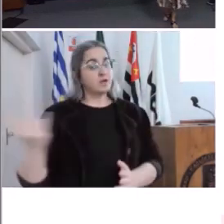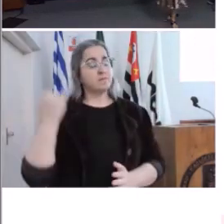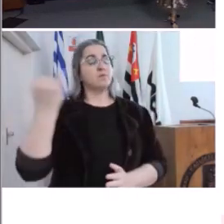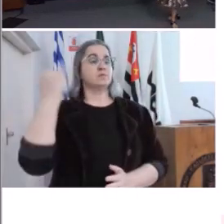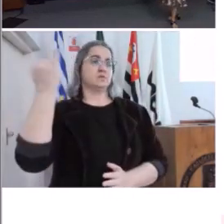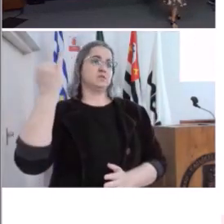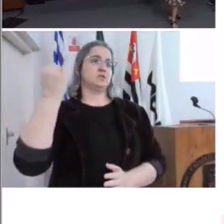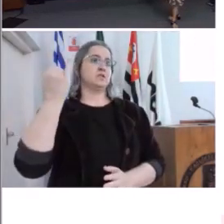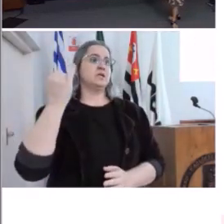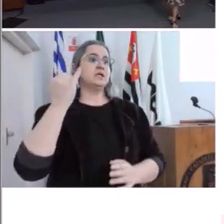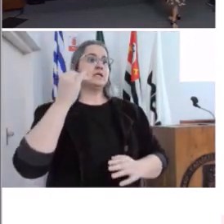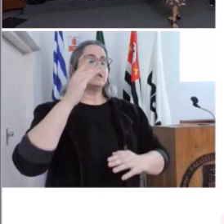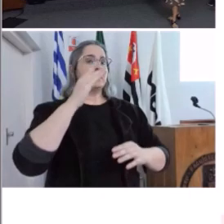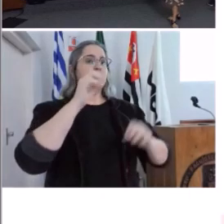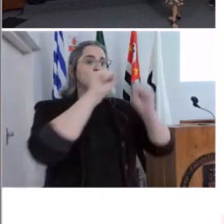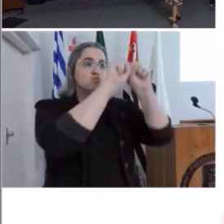bom?